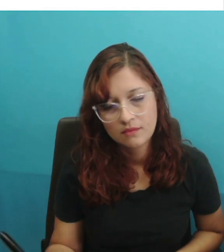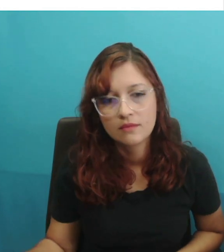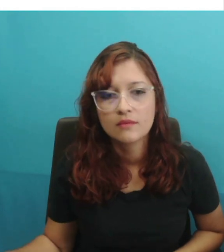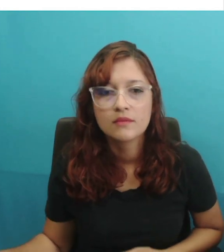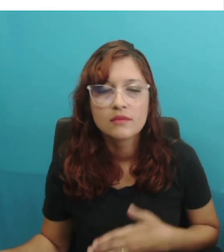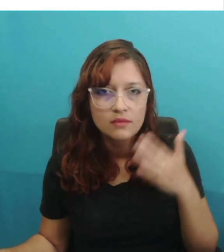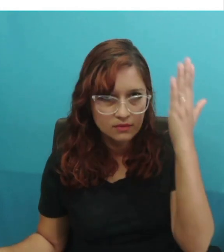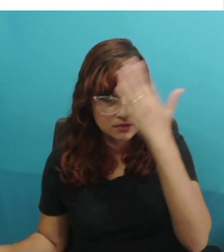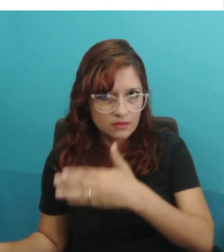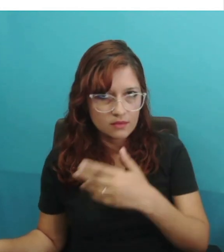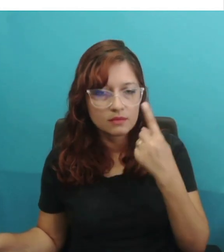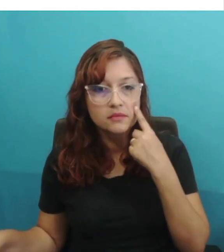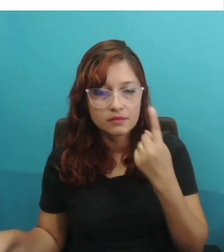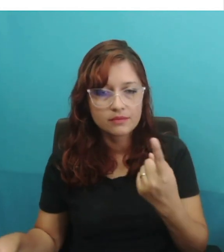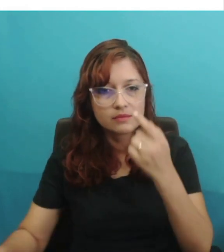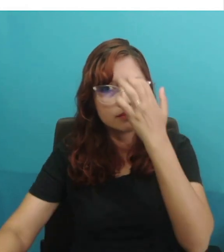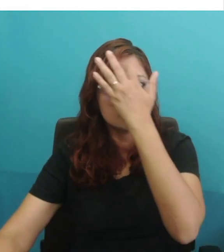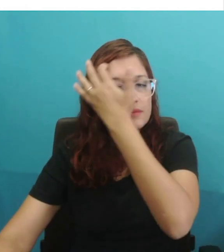pretérito.